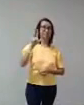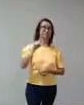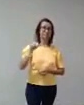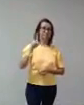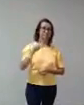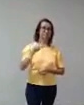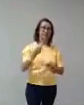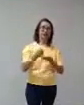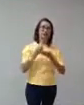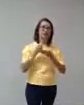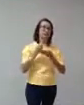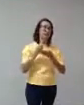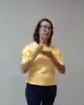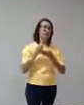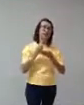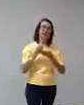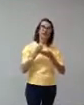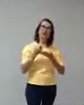grandes,